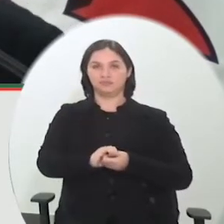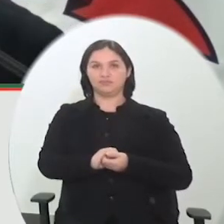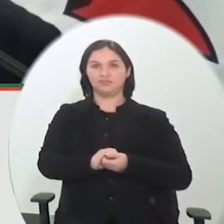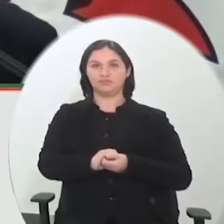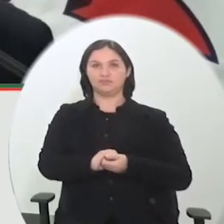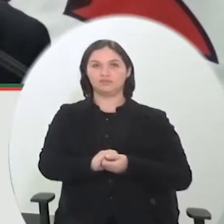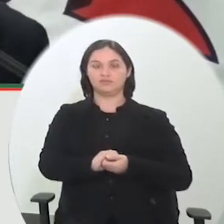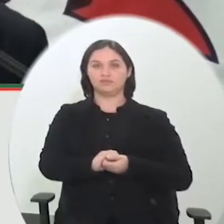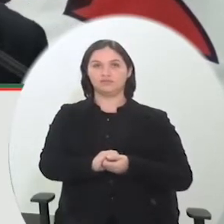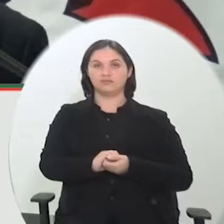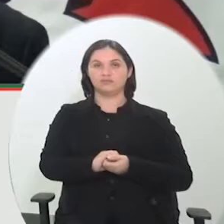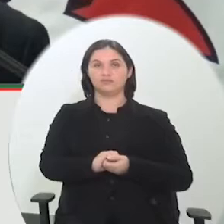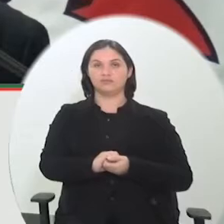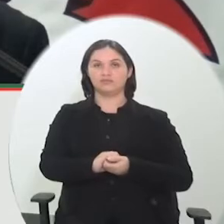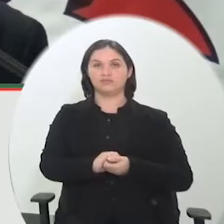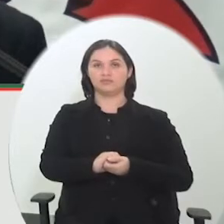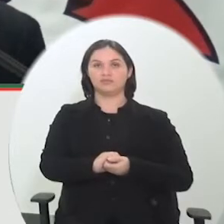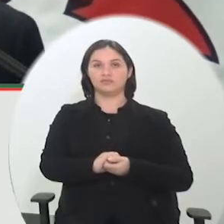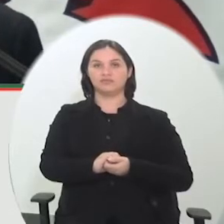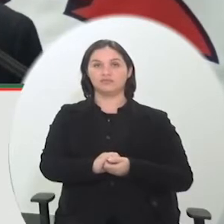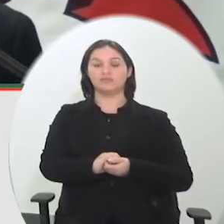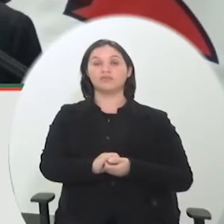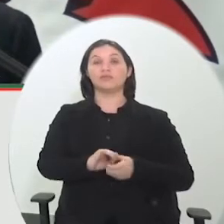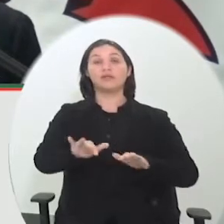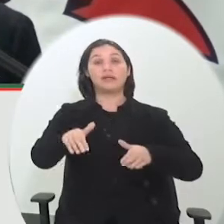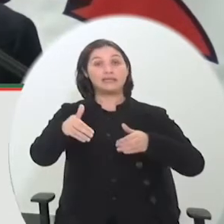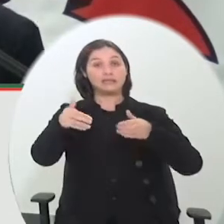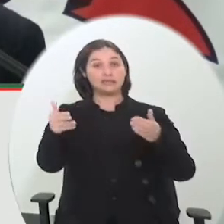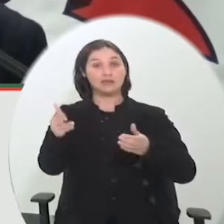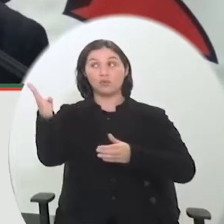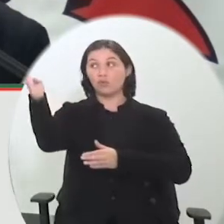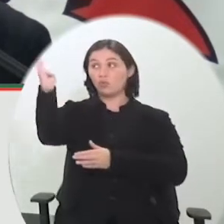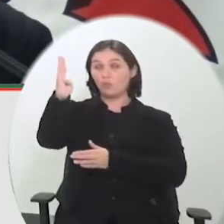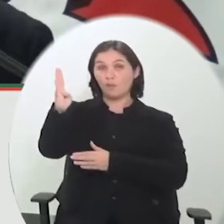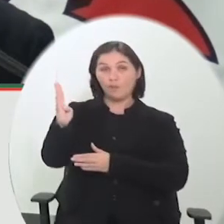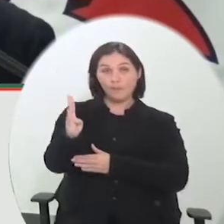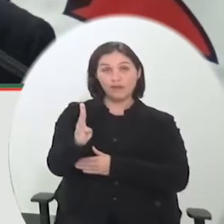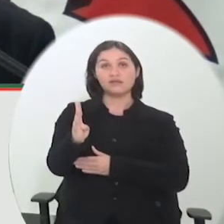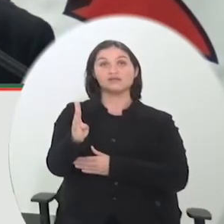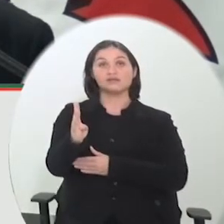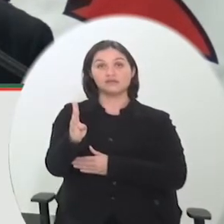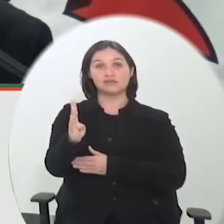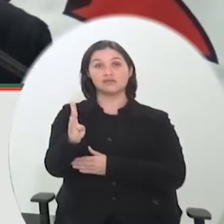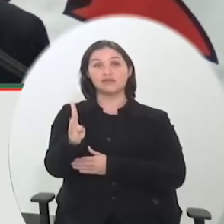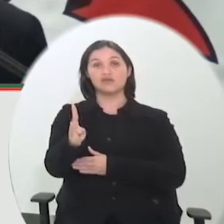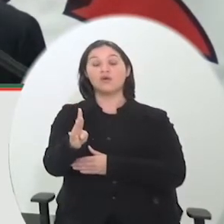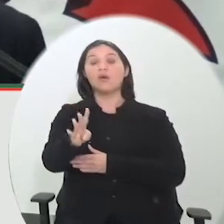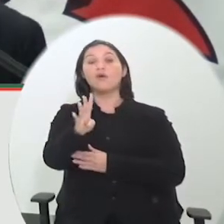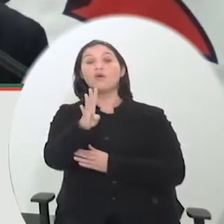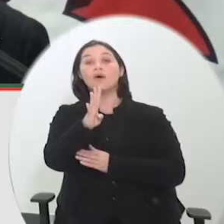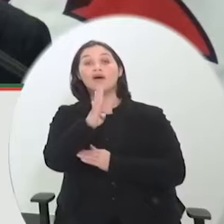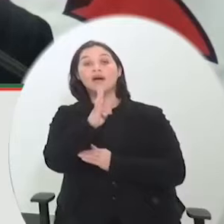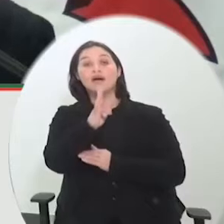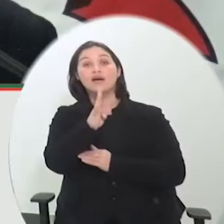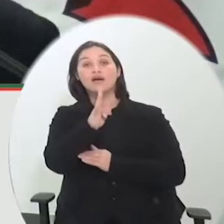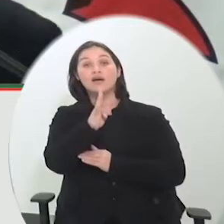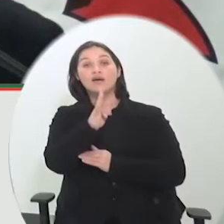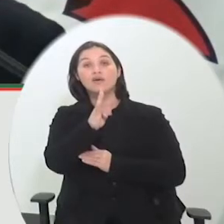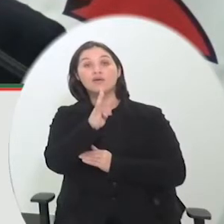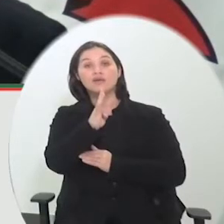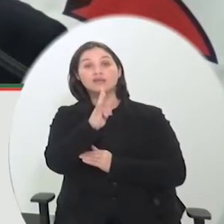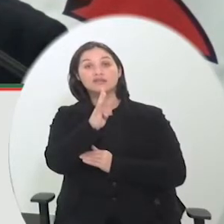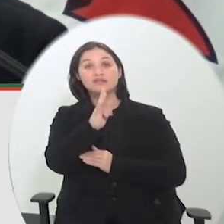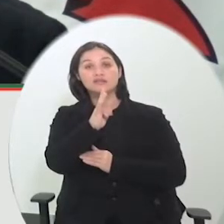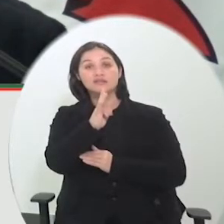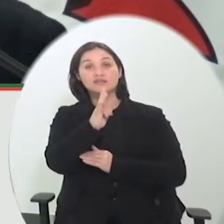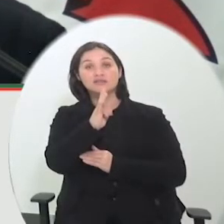região reconhecida nacionalmente pelo empreendedorismo, capacidade econômica e junção